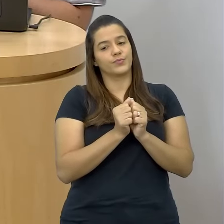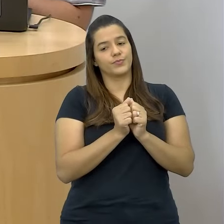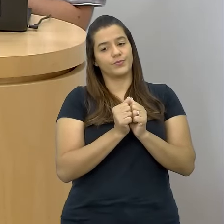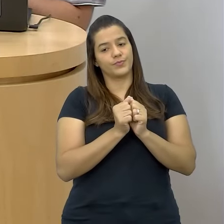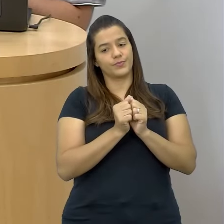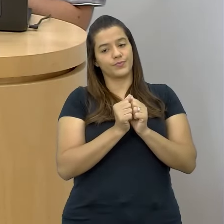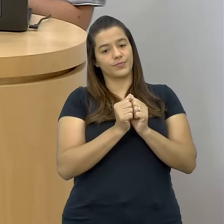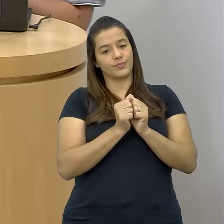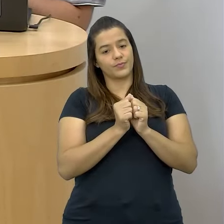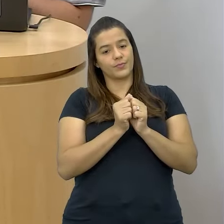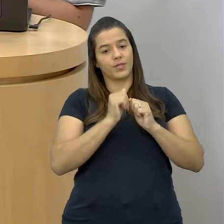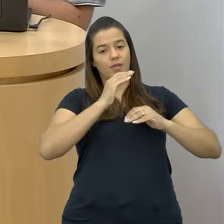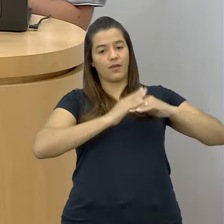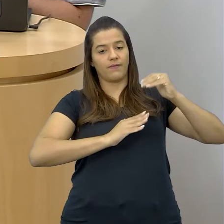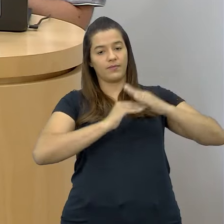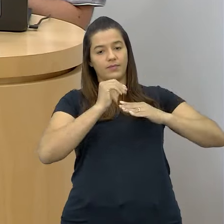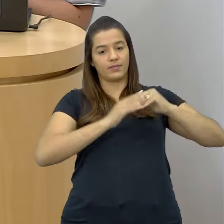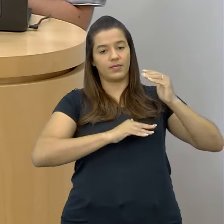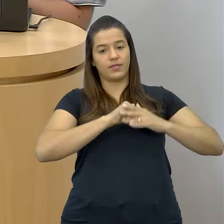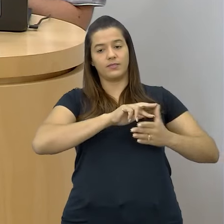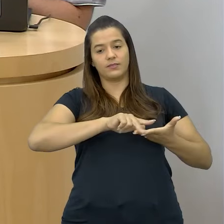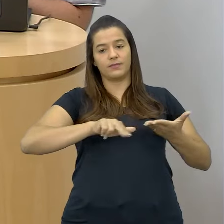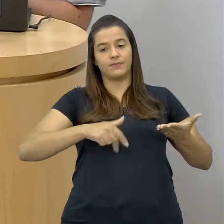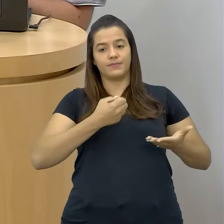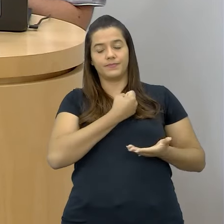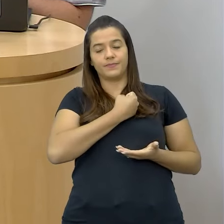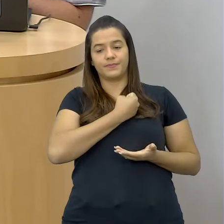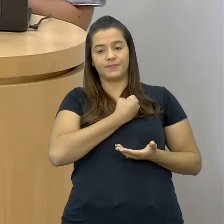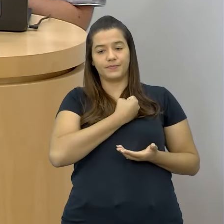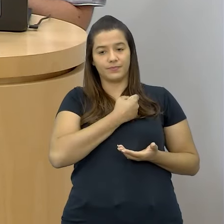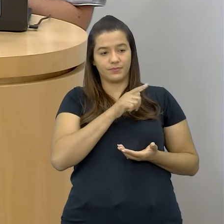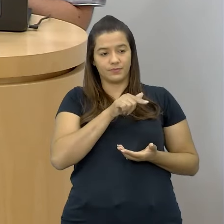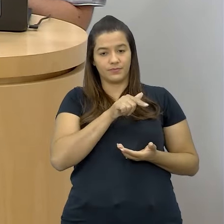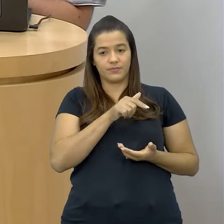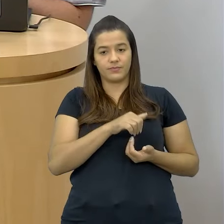gente fugiu aqui. Habilidade de números?